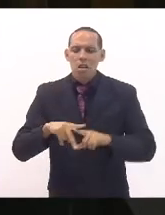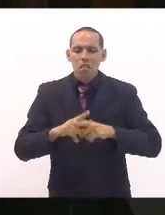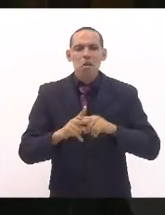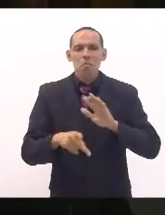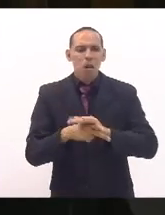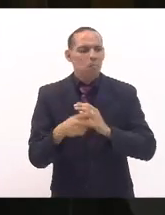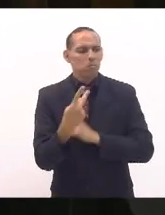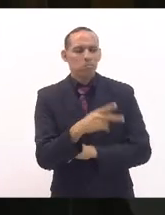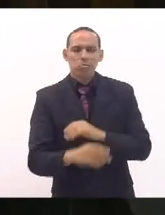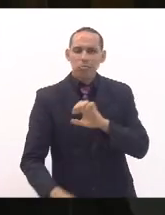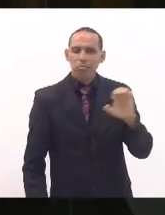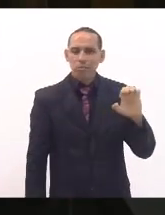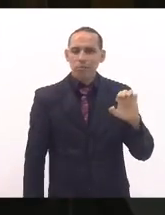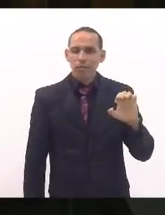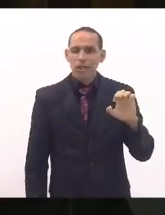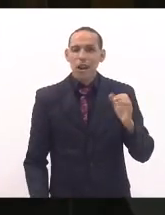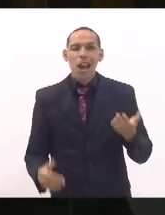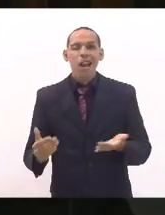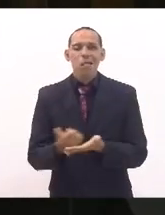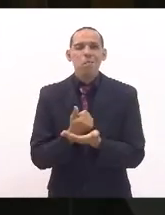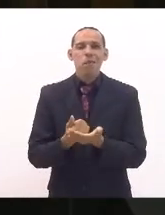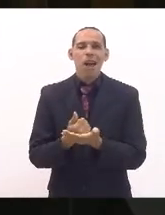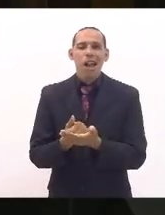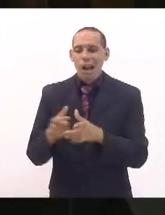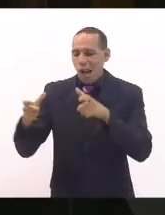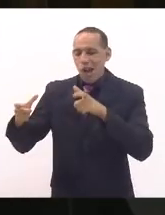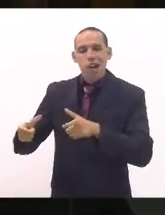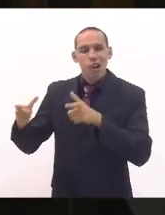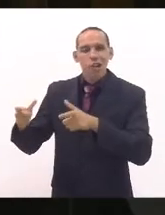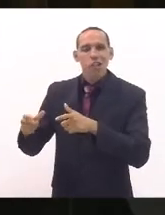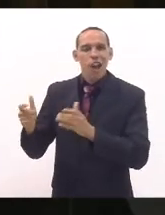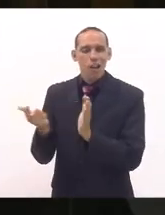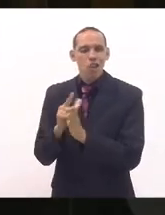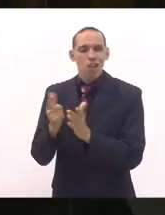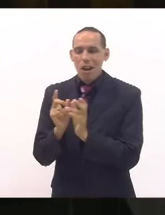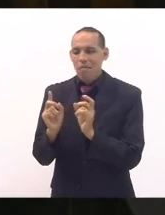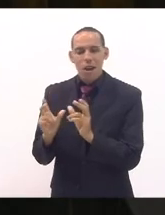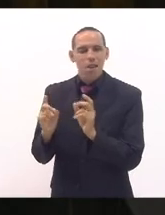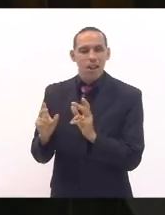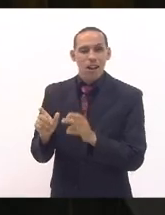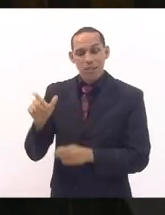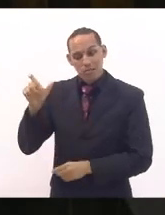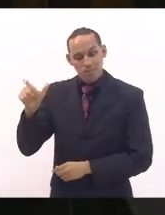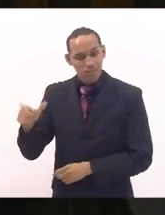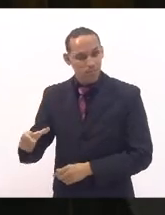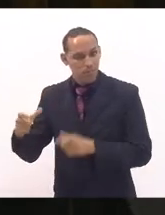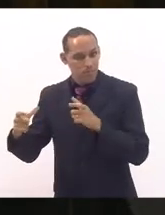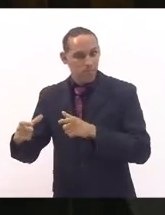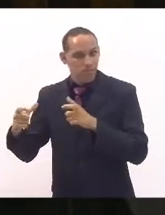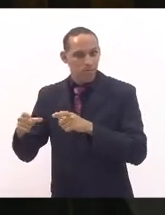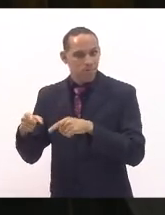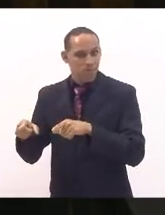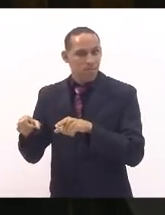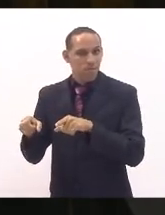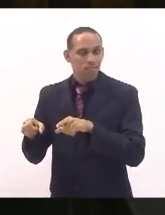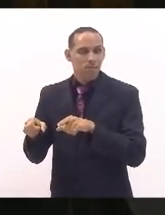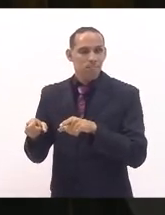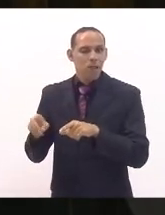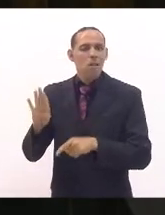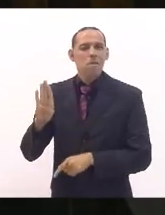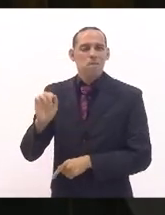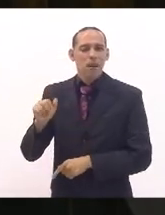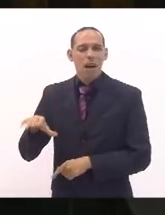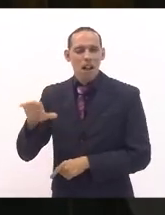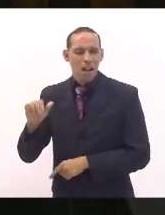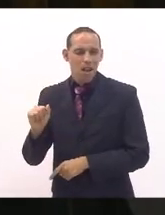esquerda. Pegaram uma banca de jornal que, clandestinamente, uma banca de jornal que